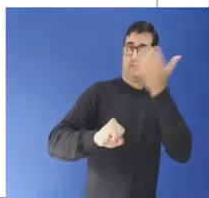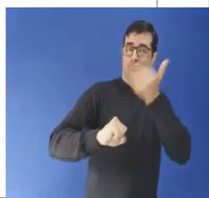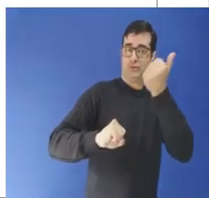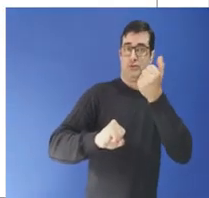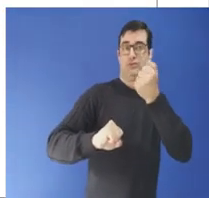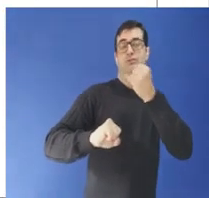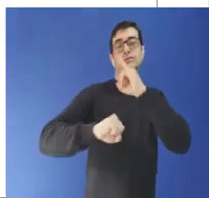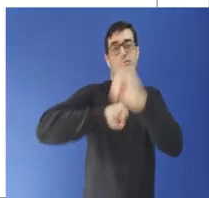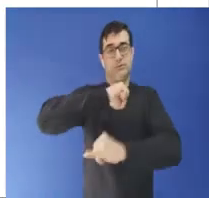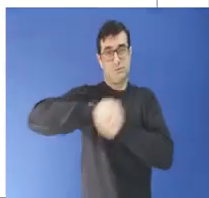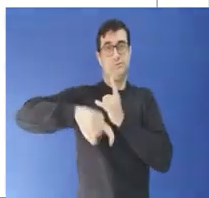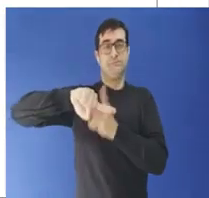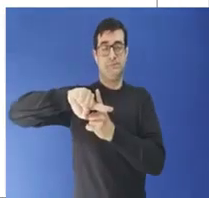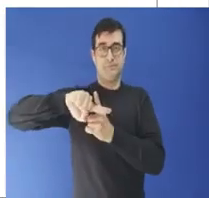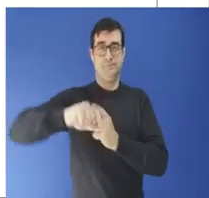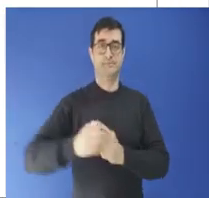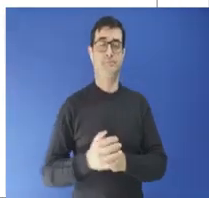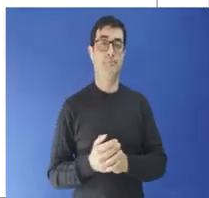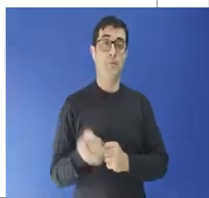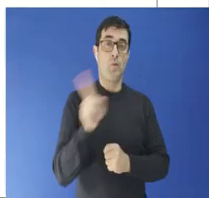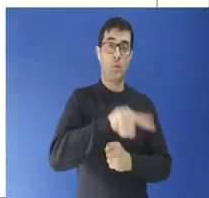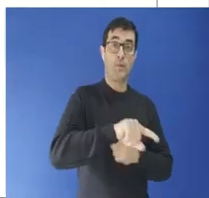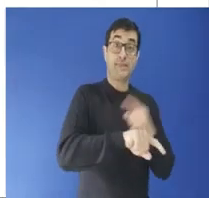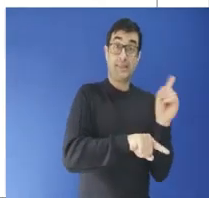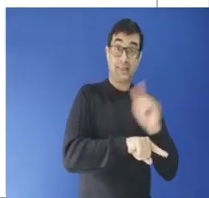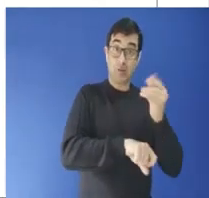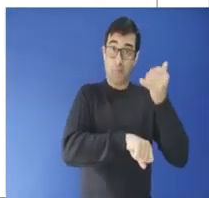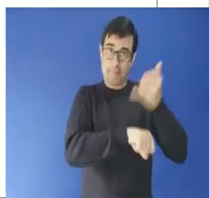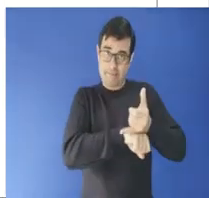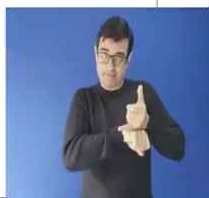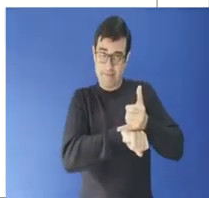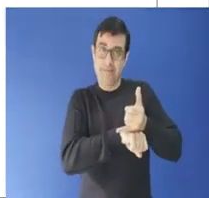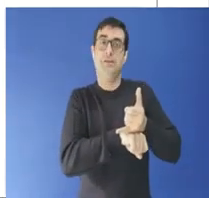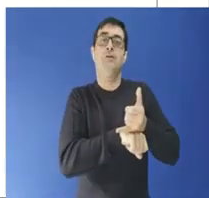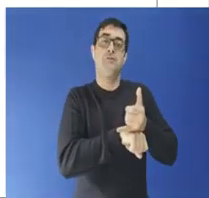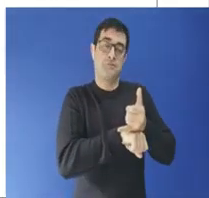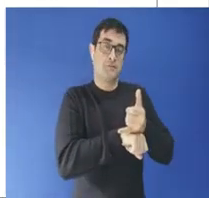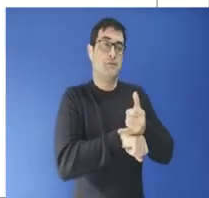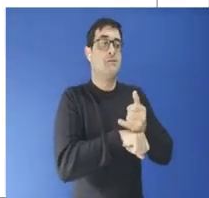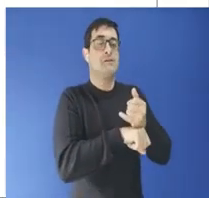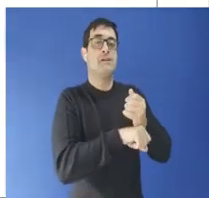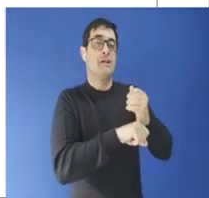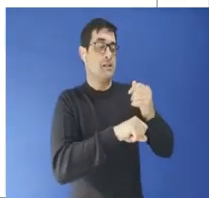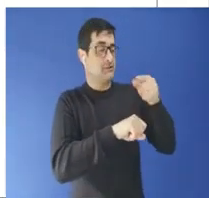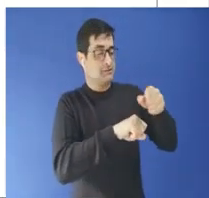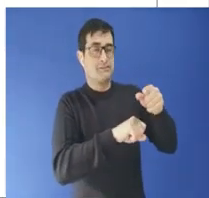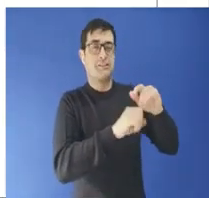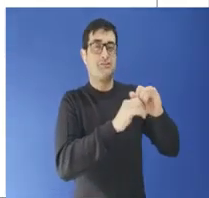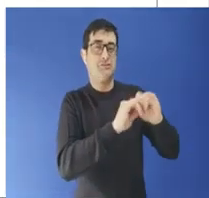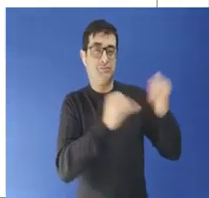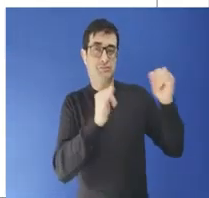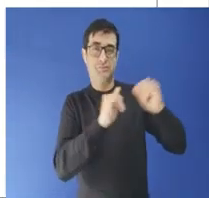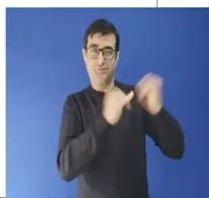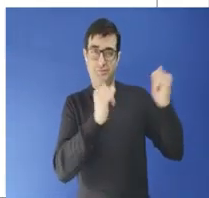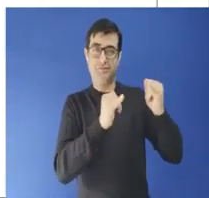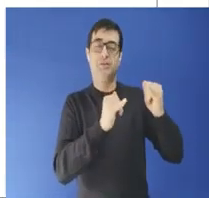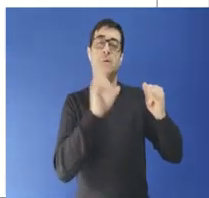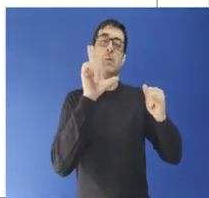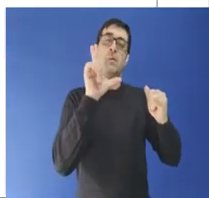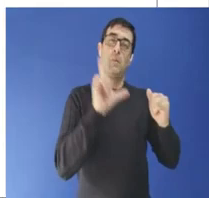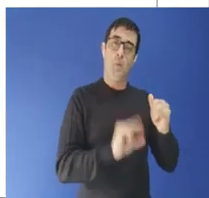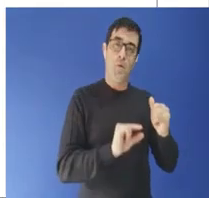os ametais é o contrário, eles possuem elevada afinidade eletrônica, ou seja, eles têm